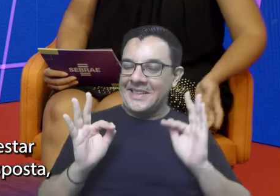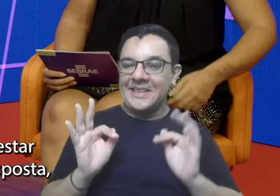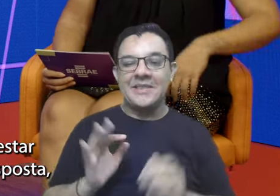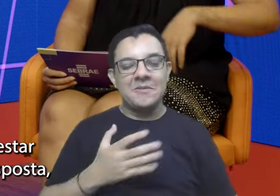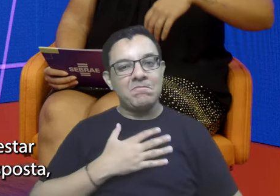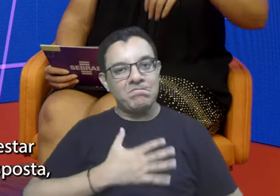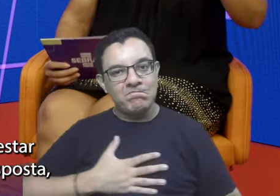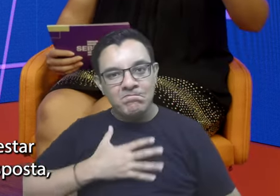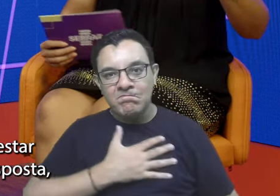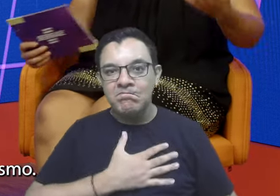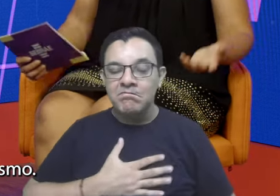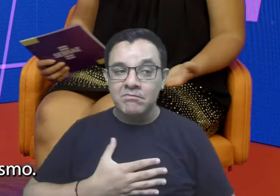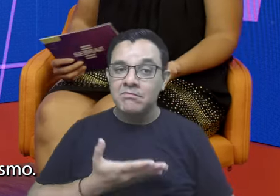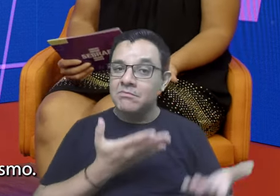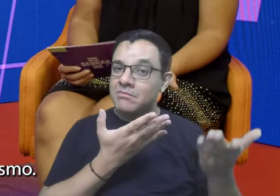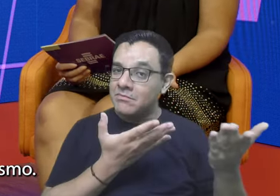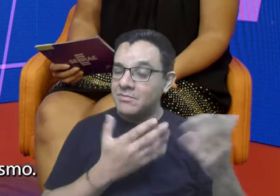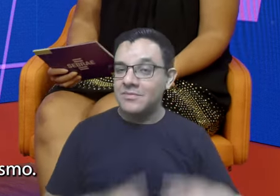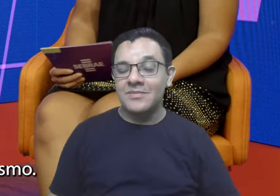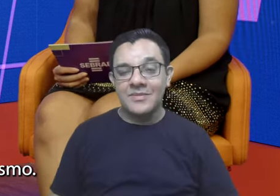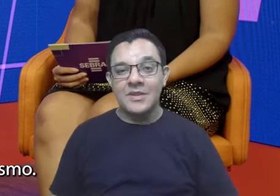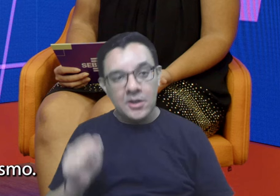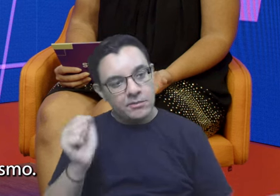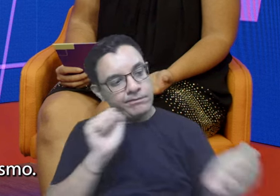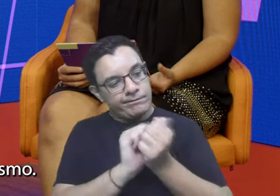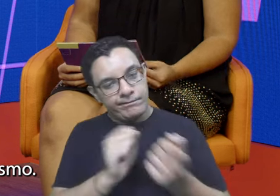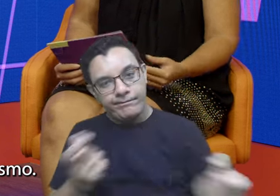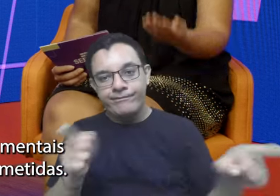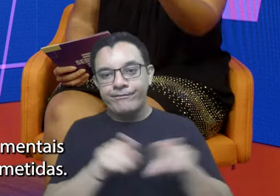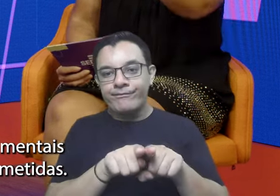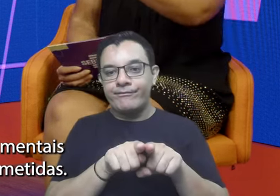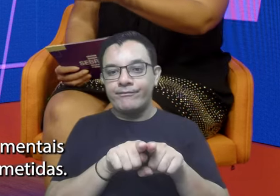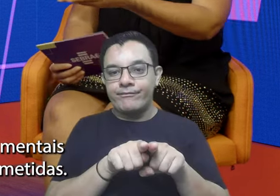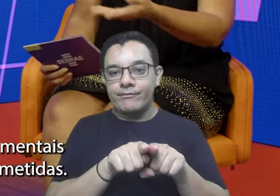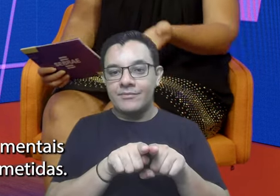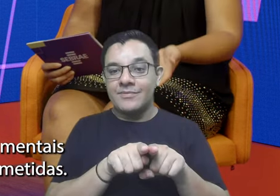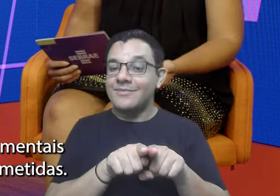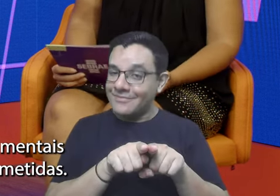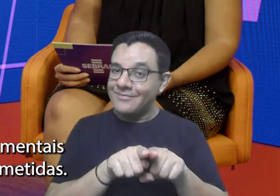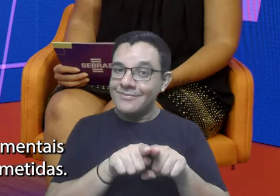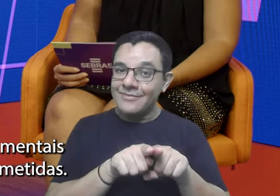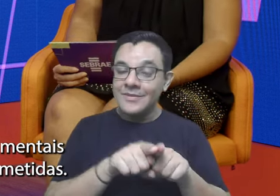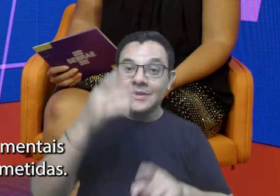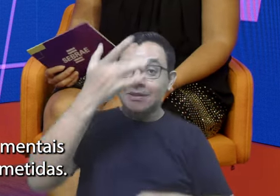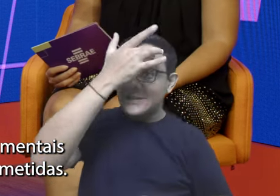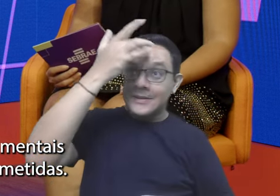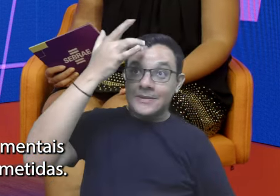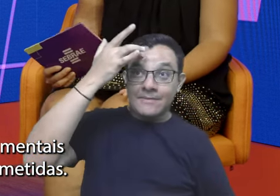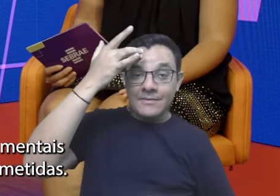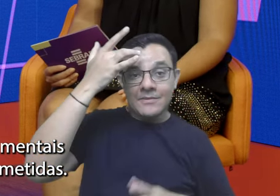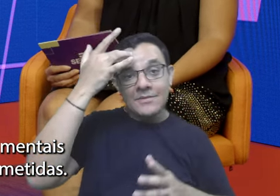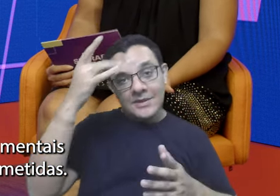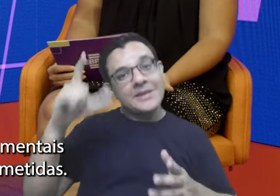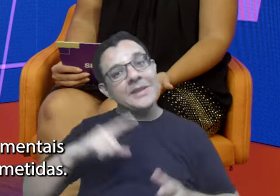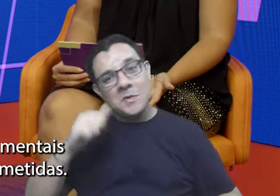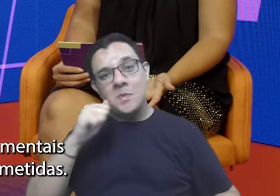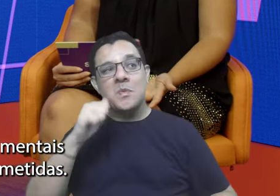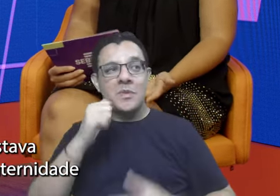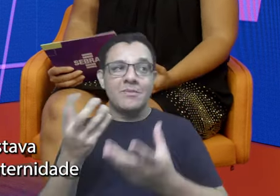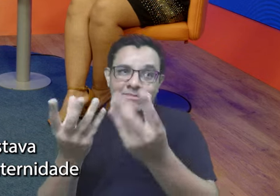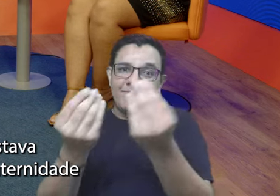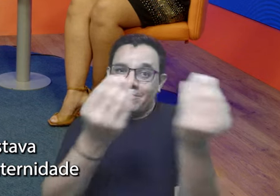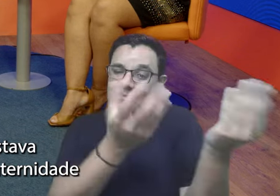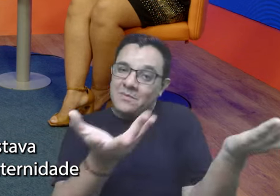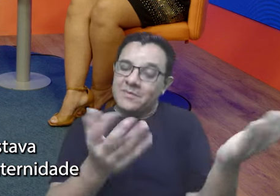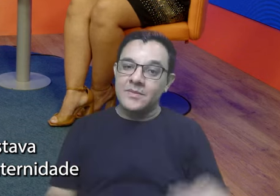muito mais disposta muito mais e ser muito mais parceira mesmo né tirando toda a parte de doenças mentais que as mulheres estão sendo acometidas